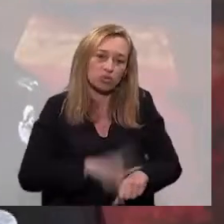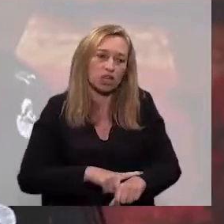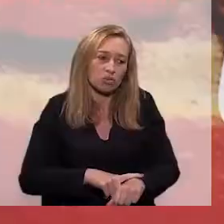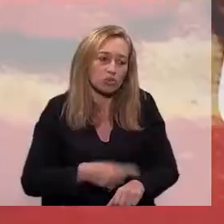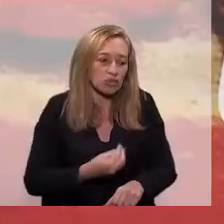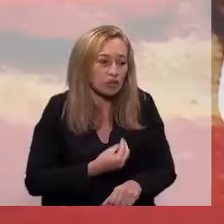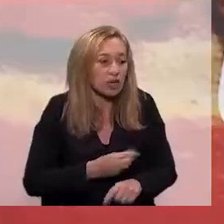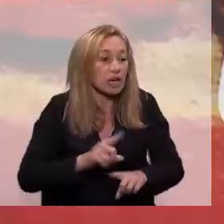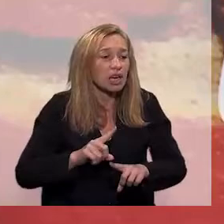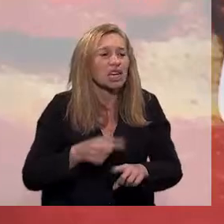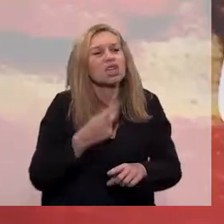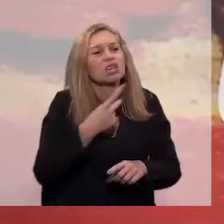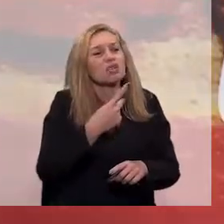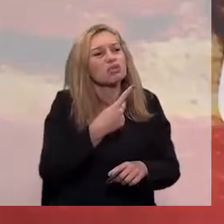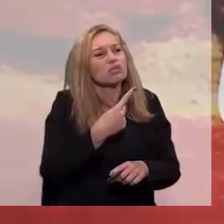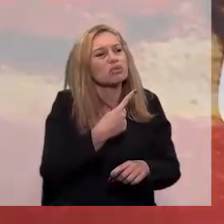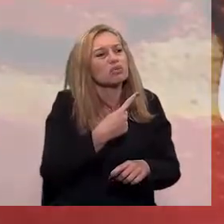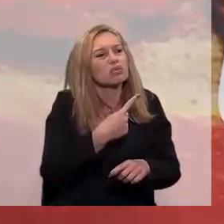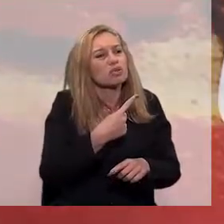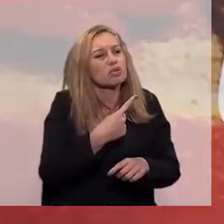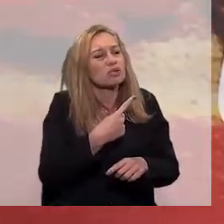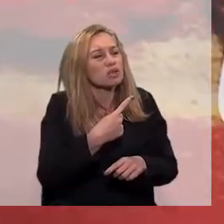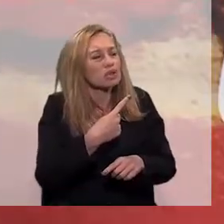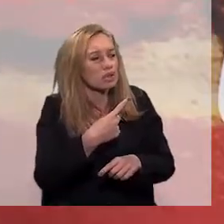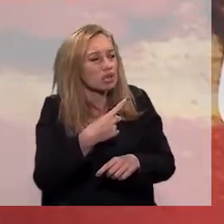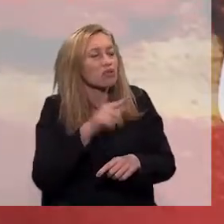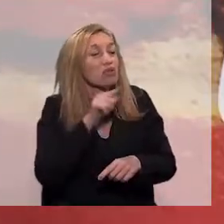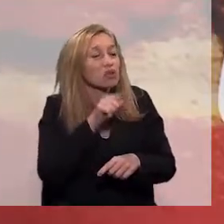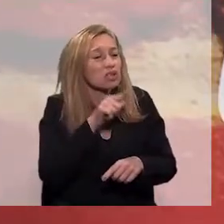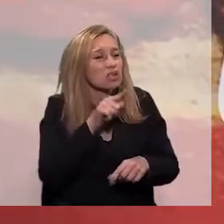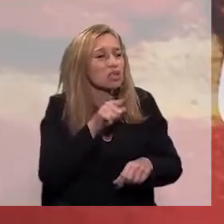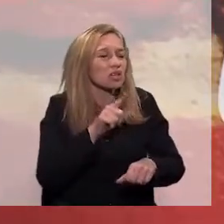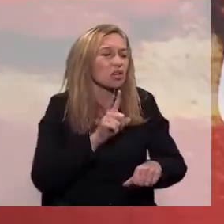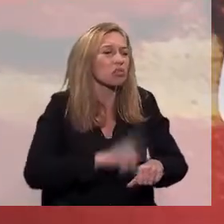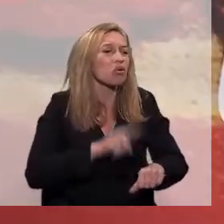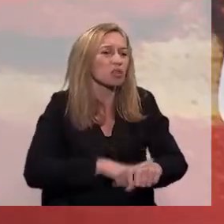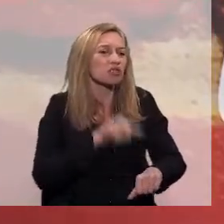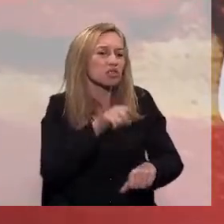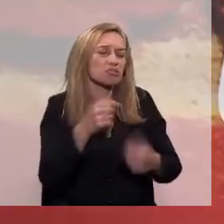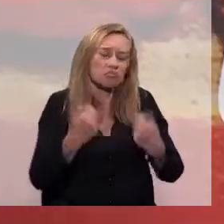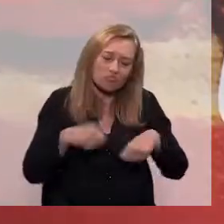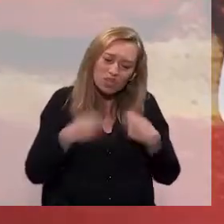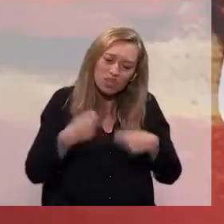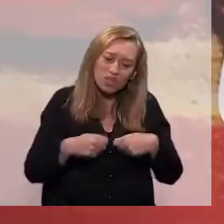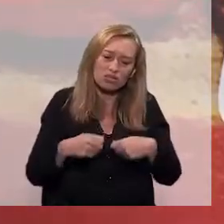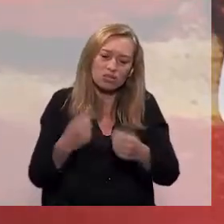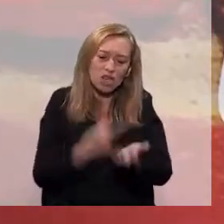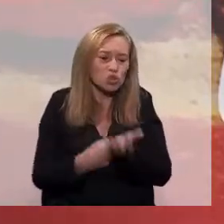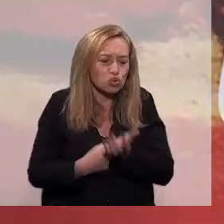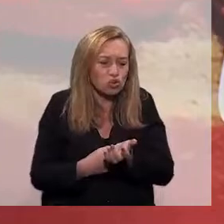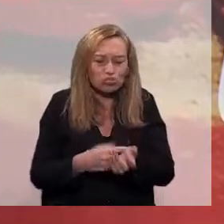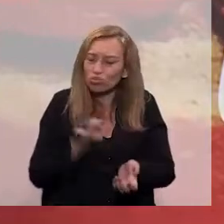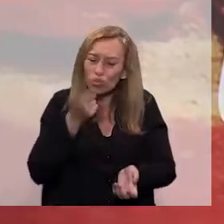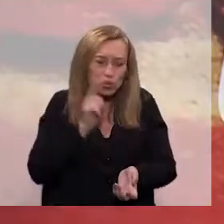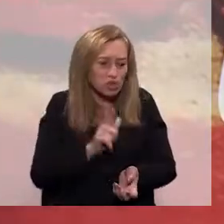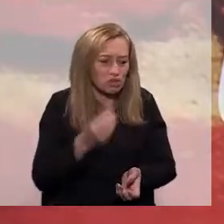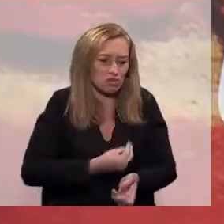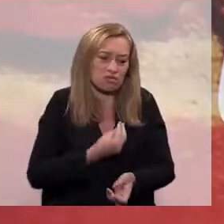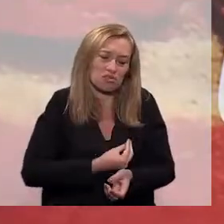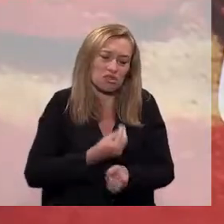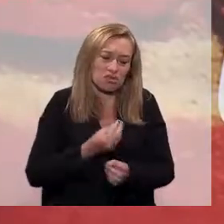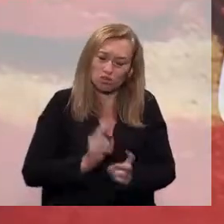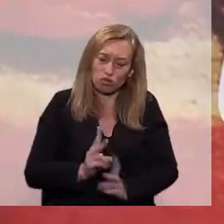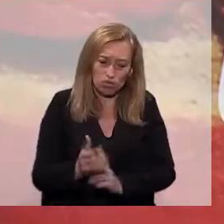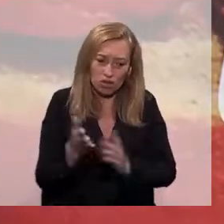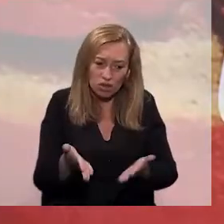tempo. E o seu tratamento, Laís, como é que foi? Qual foi o momento que você falou, eu preciso de ajuda, não dá, né, para viver nessa situação?